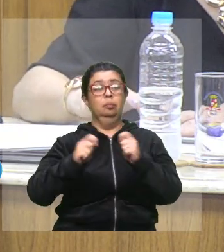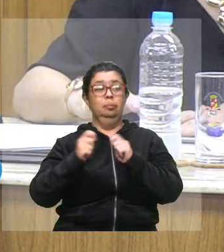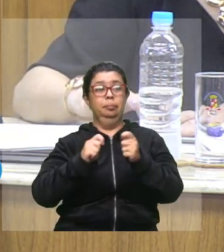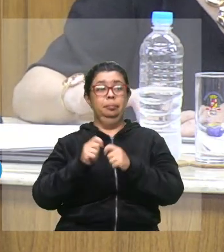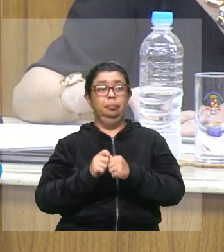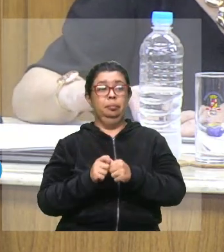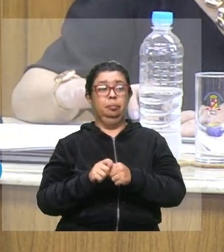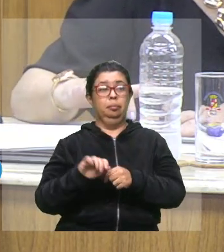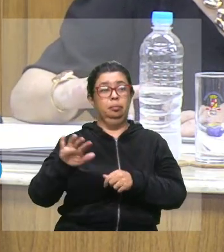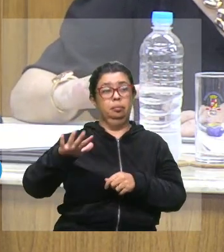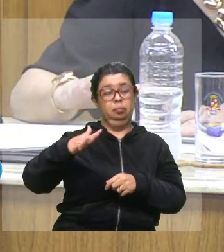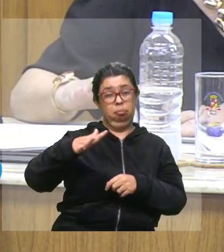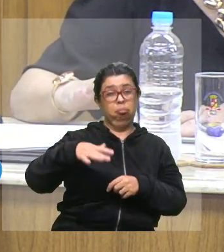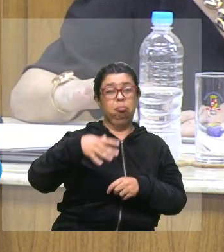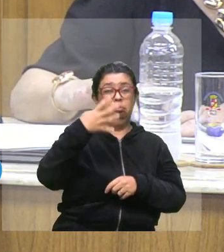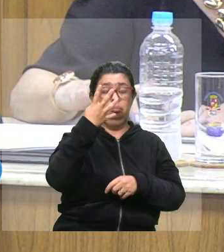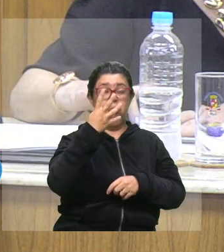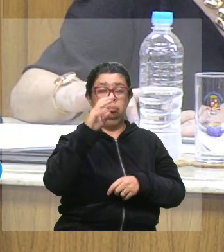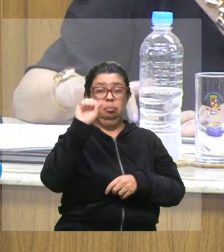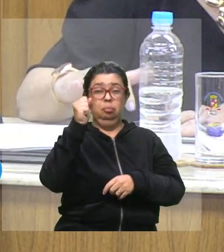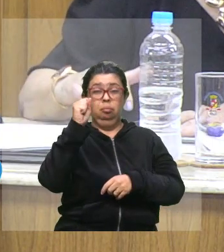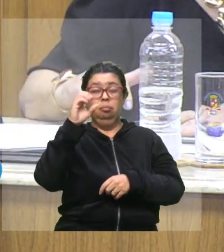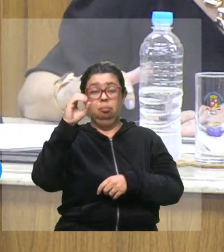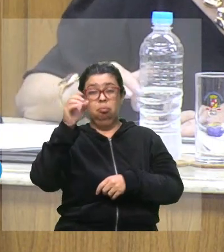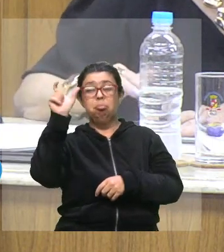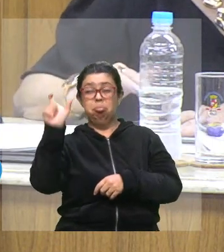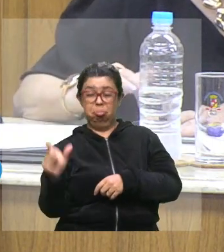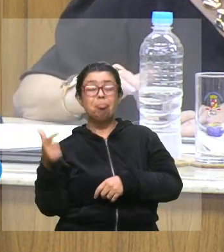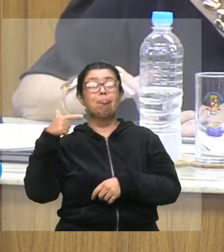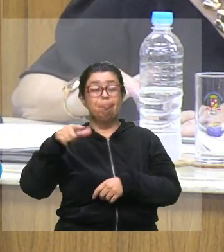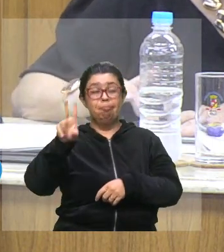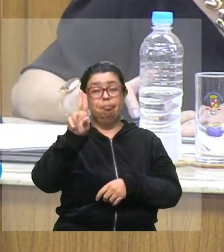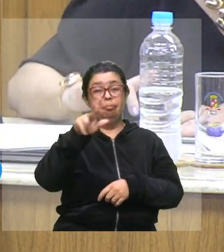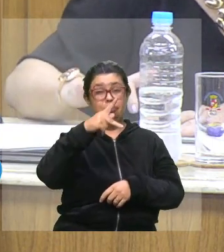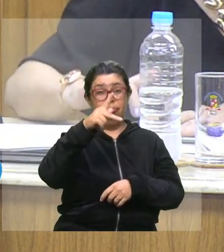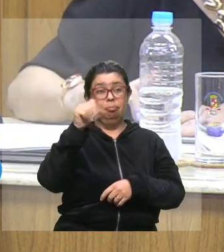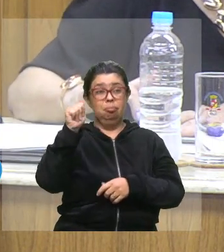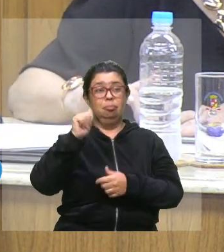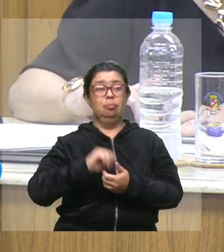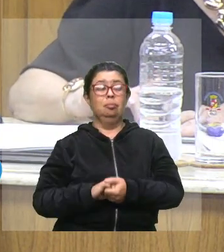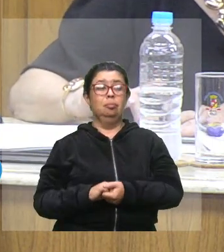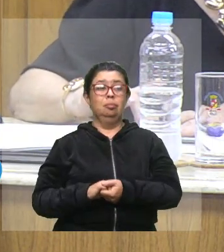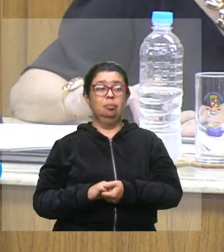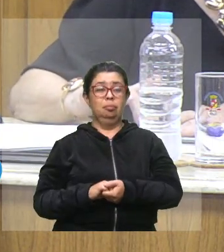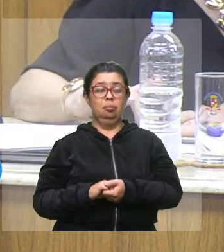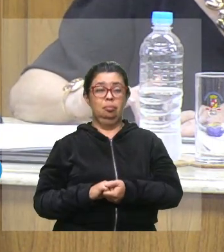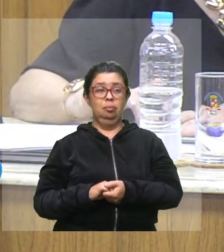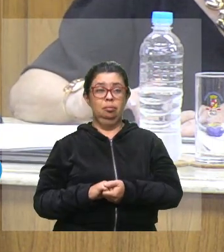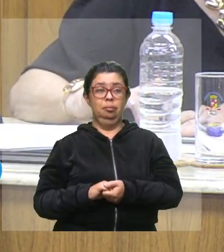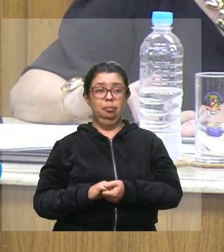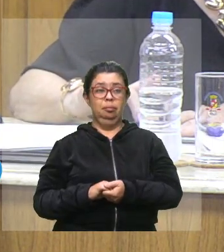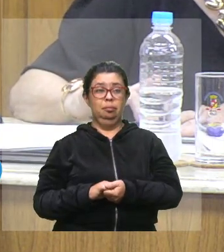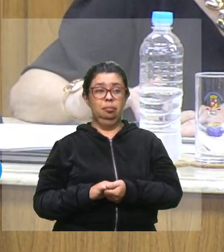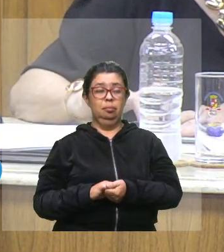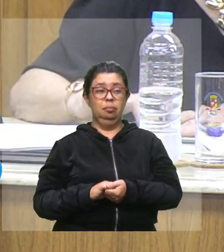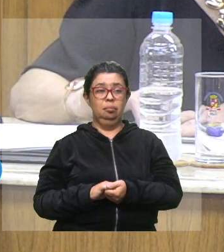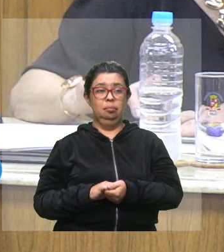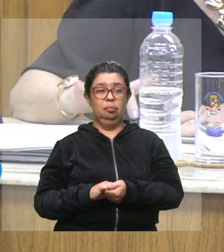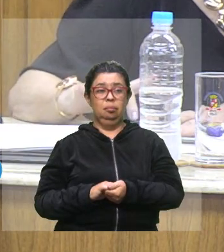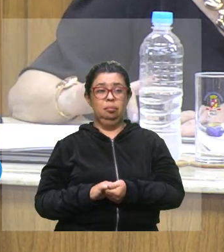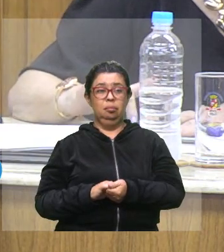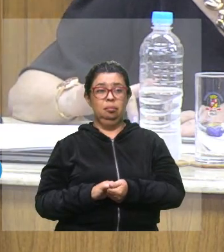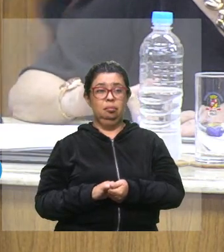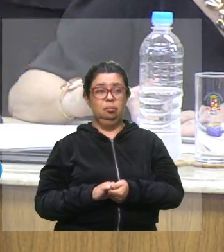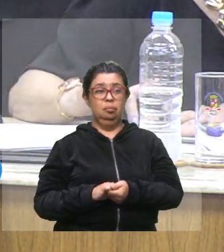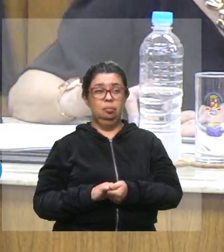chegou a em torno de 480 atendimentos, enquanto que em nível de